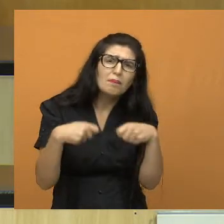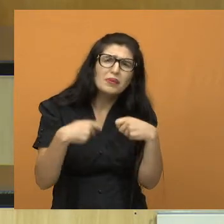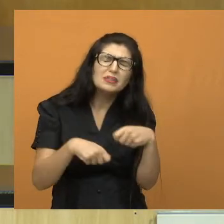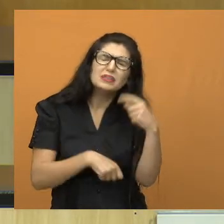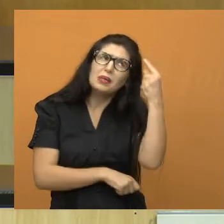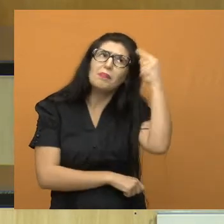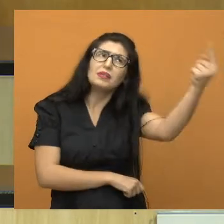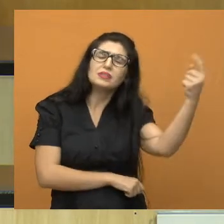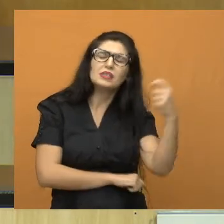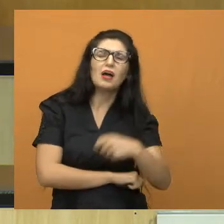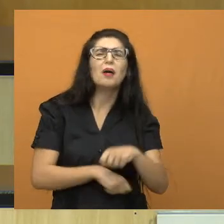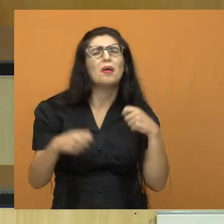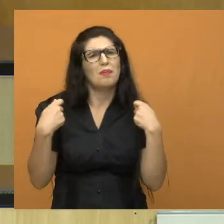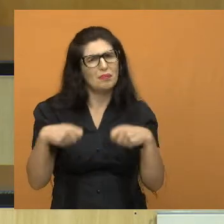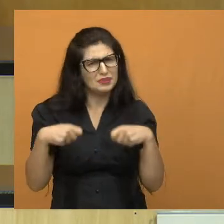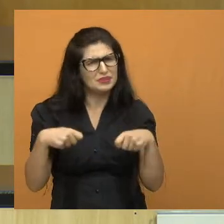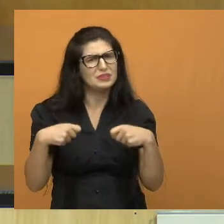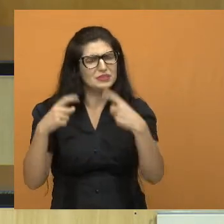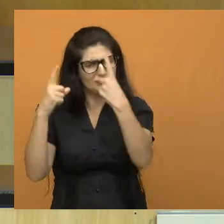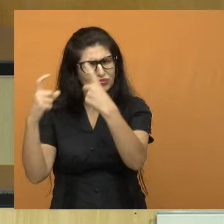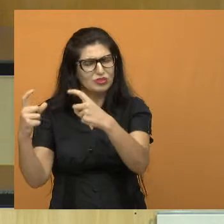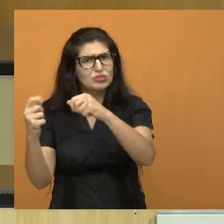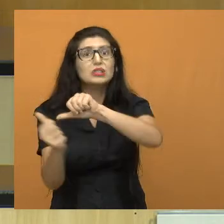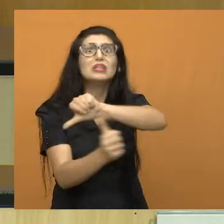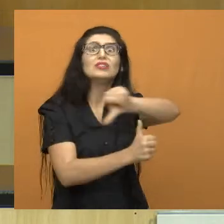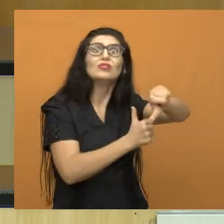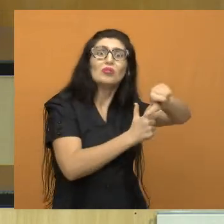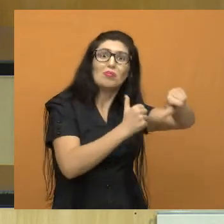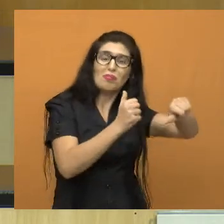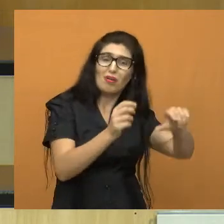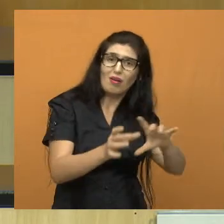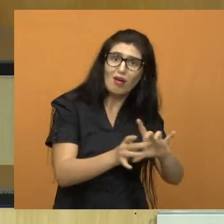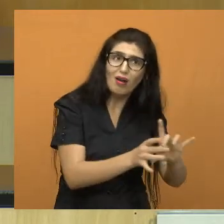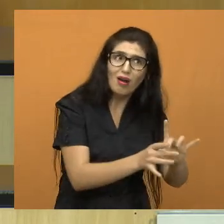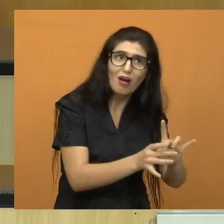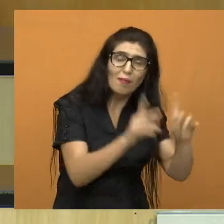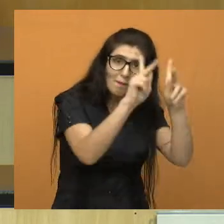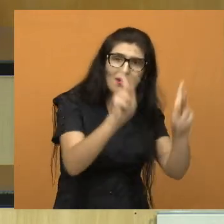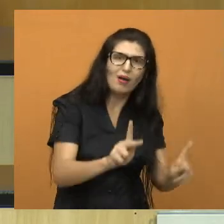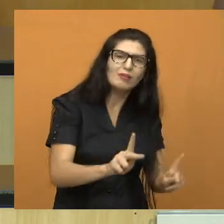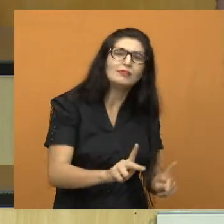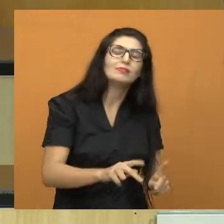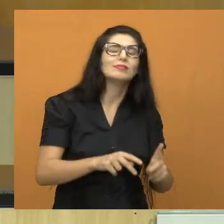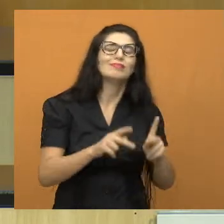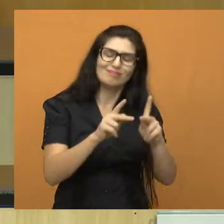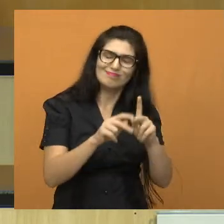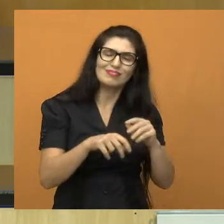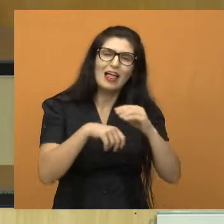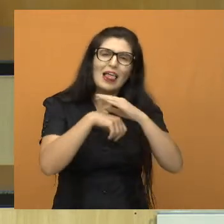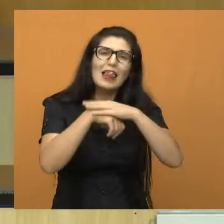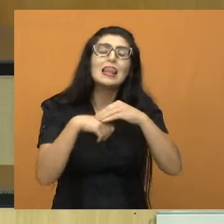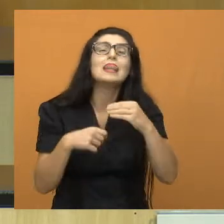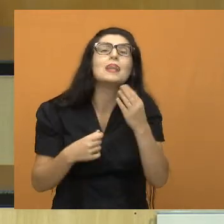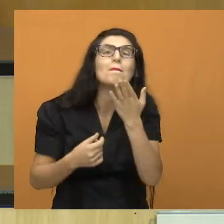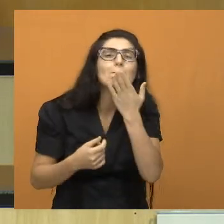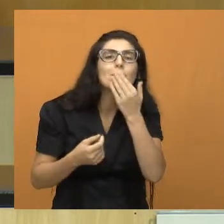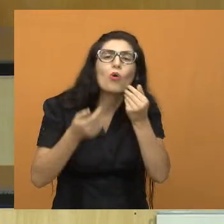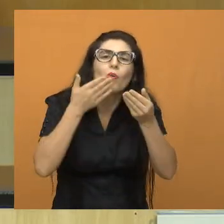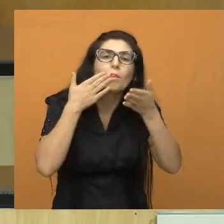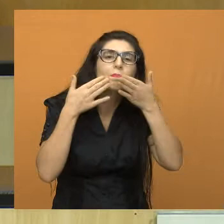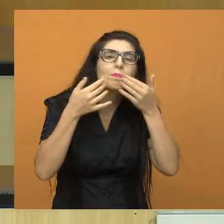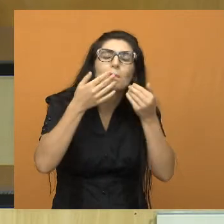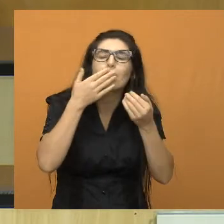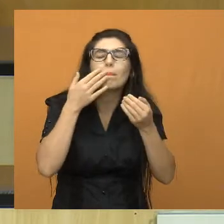paz e bem. Ele pegou, limpou aquela gusparada e falou, isso aqui é para mim, agora dê para o